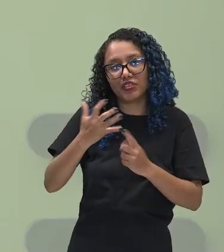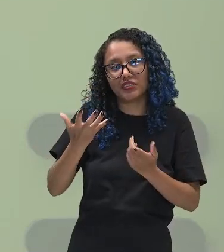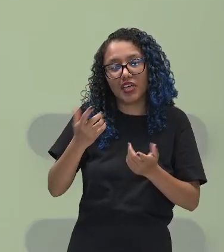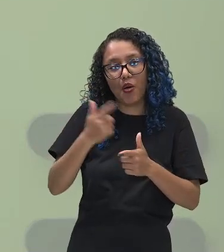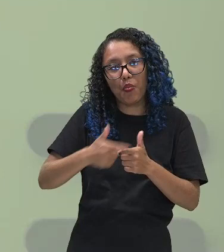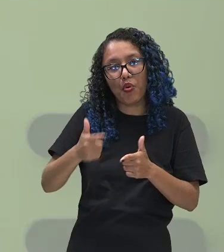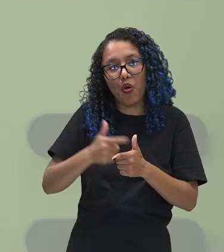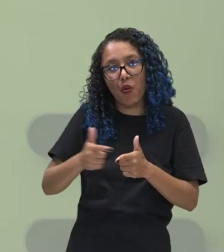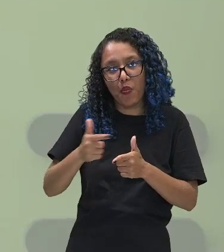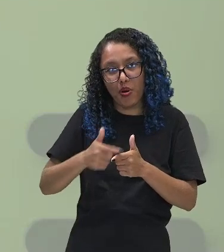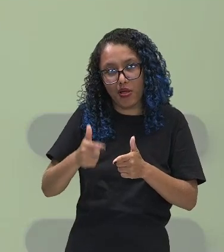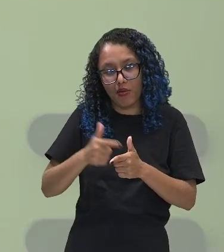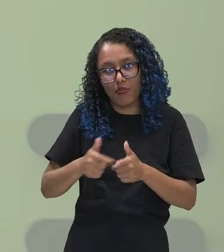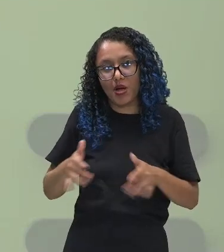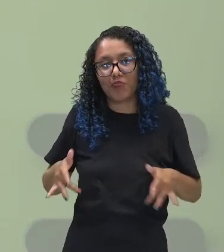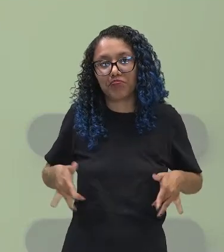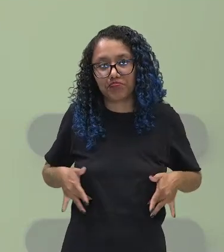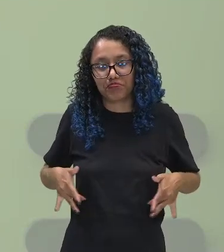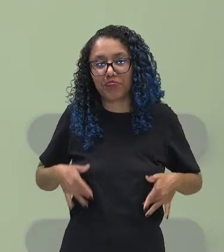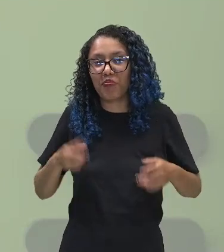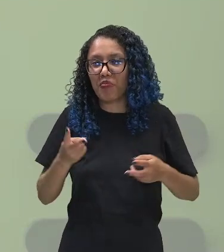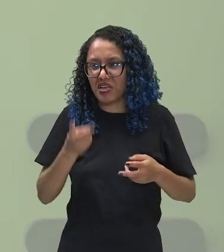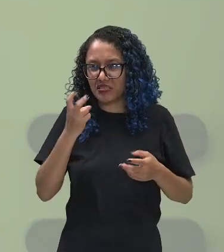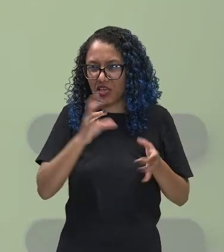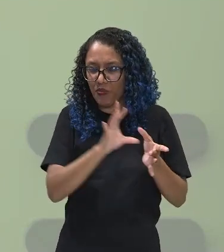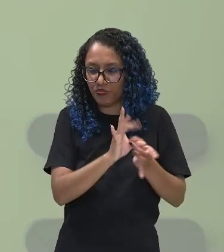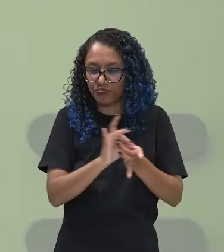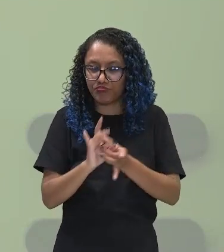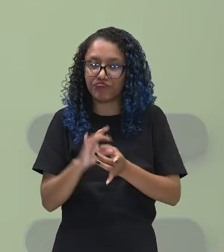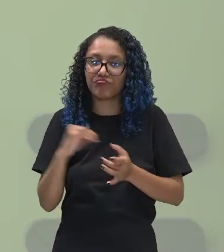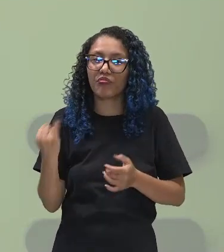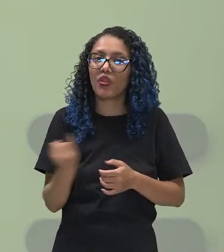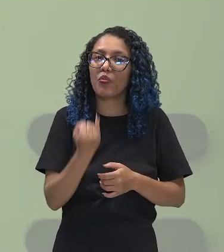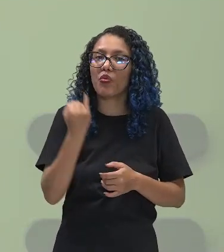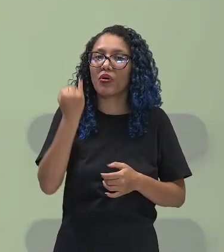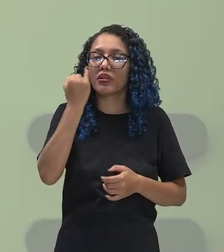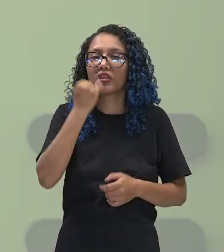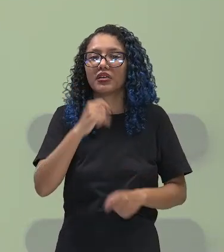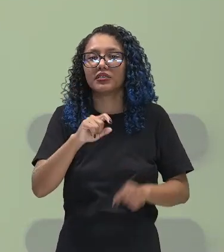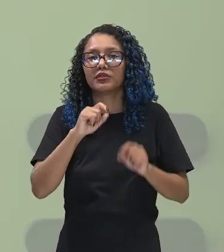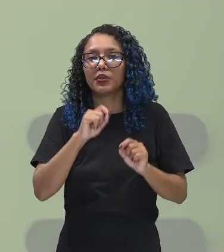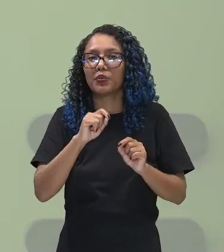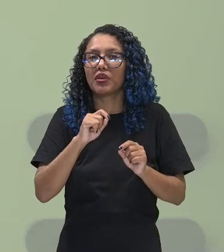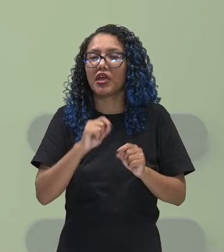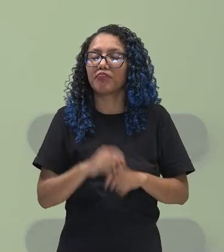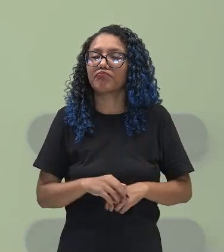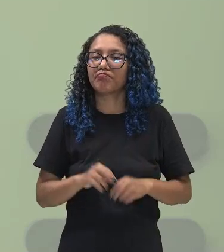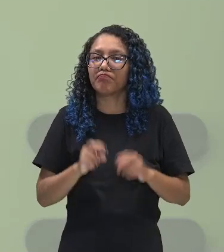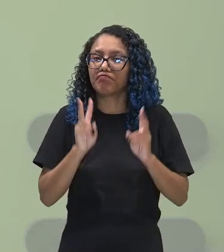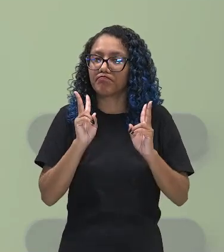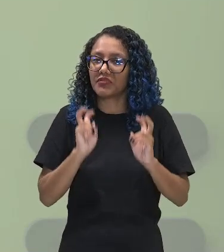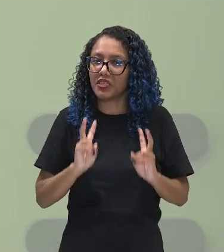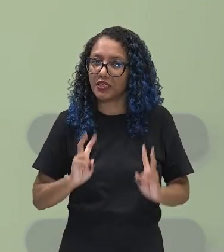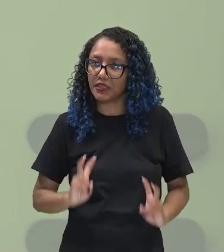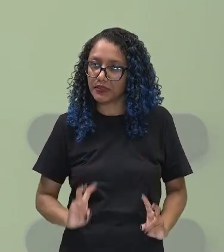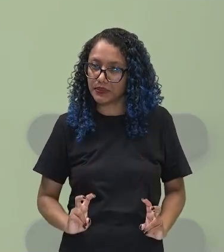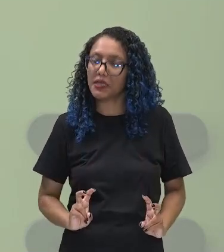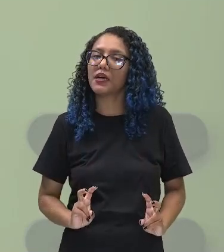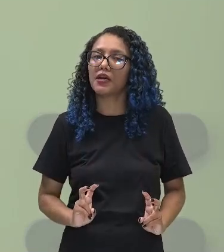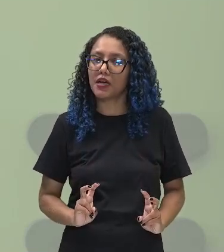essa interligação e a importância de a gente ter o hábito de fazer check-ups, principalmente quem